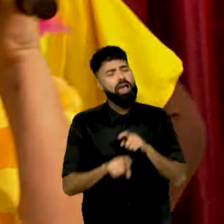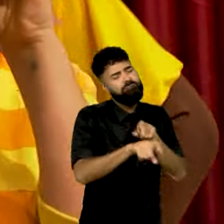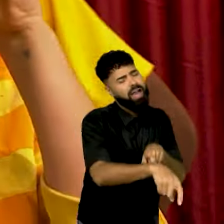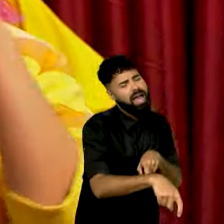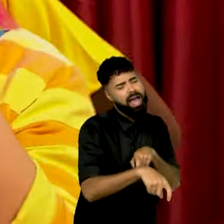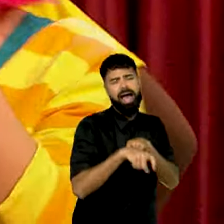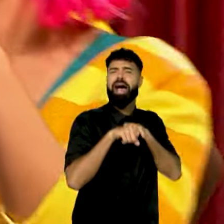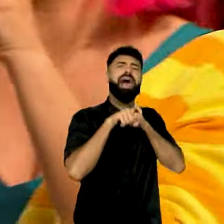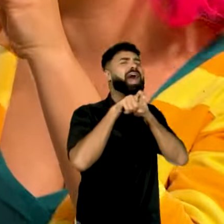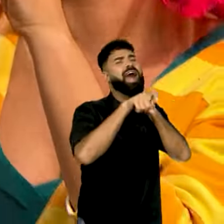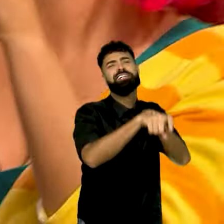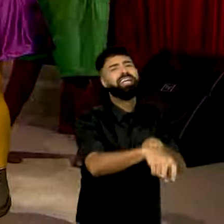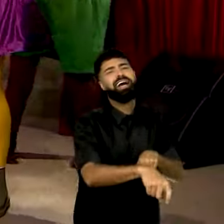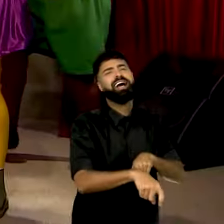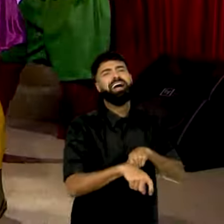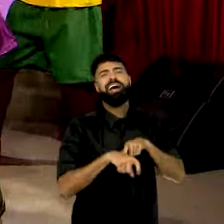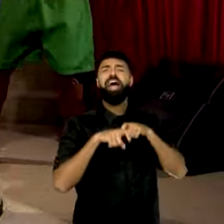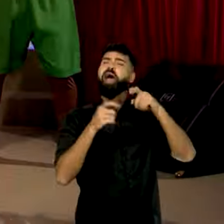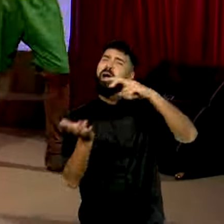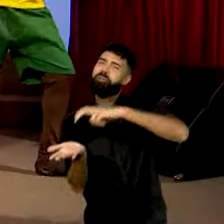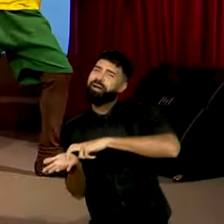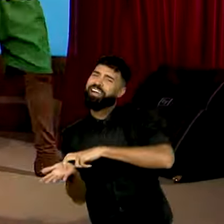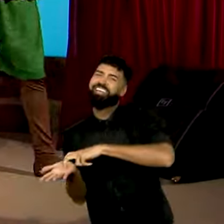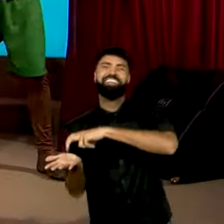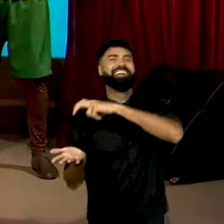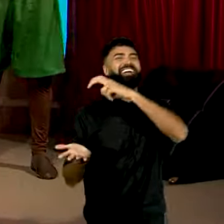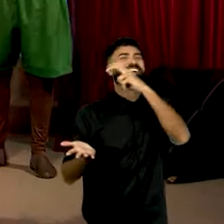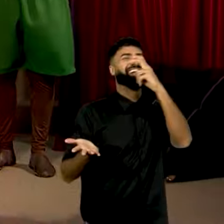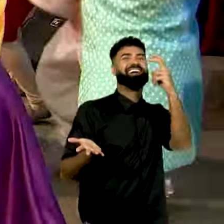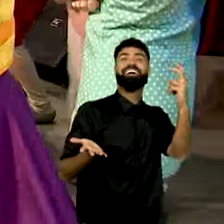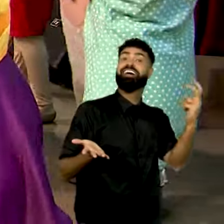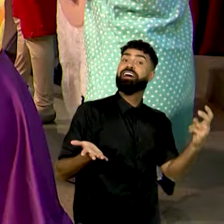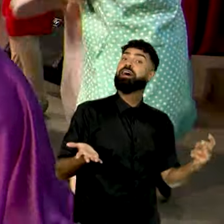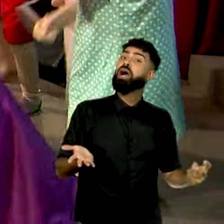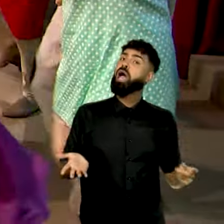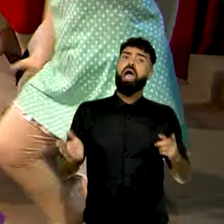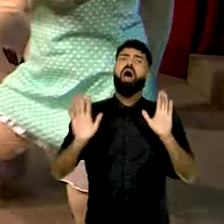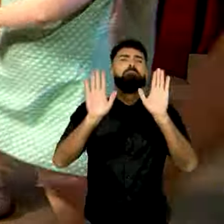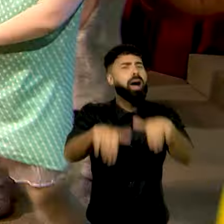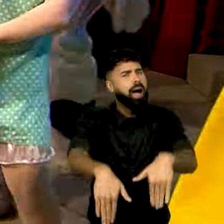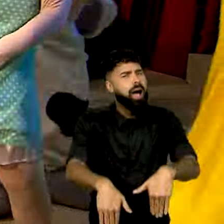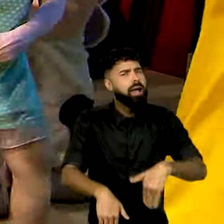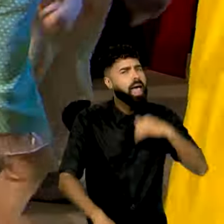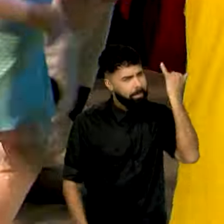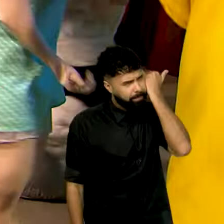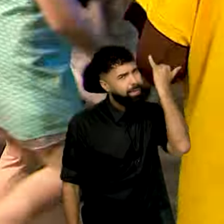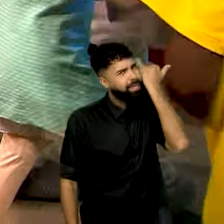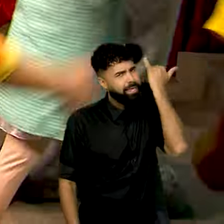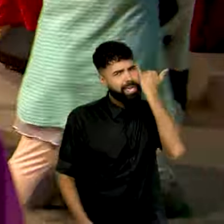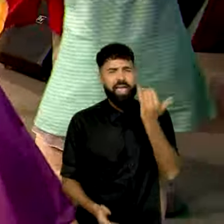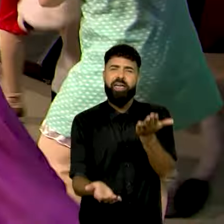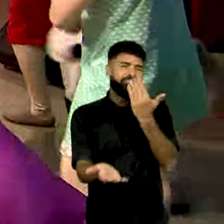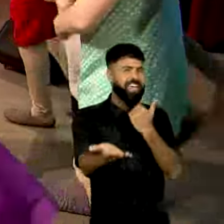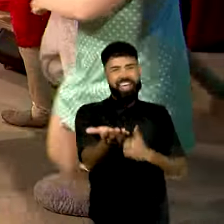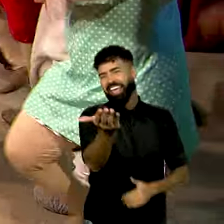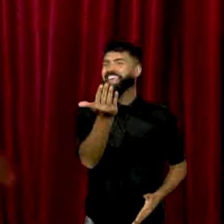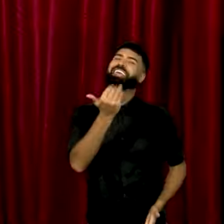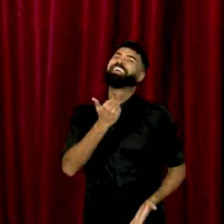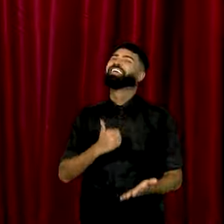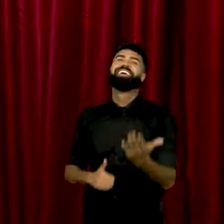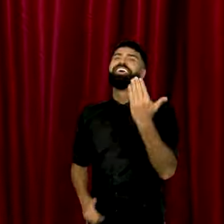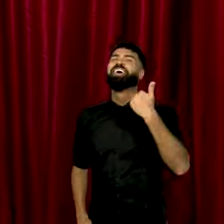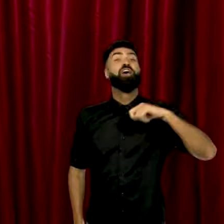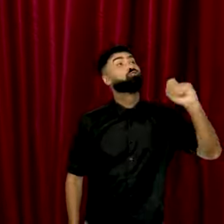fazendinha. É amanhã, deixa de mãe e vem pra cá. Que